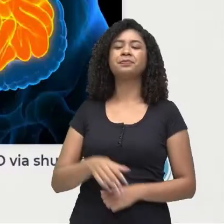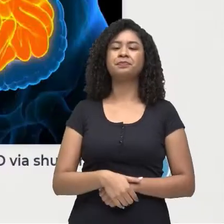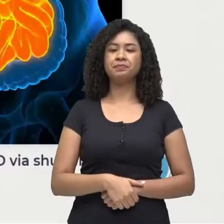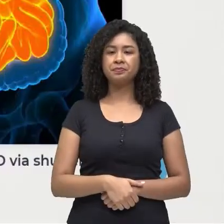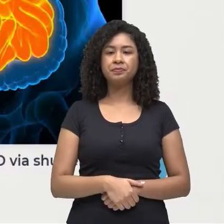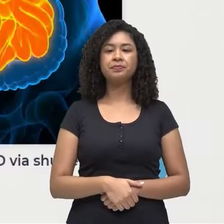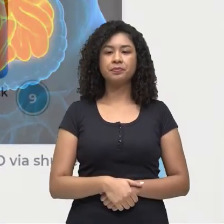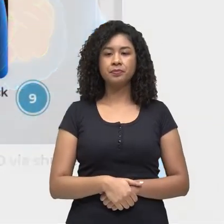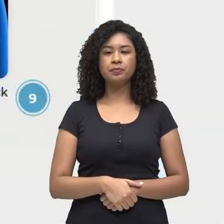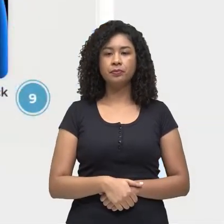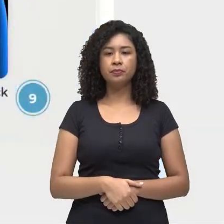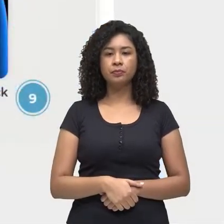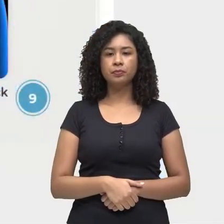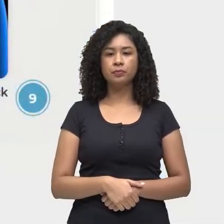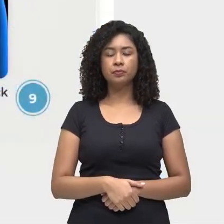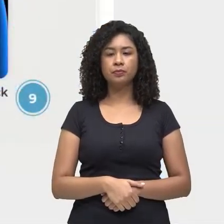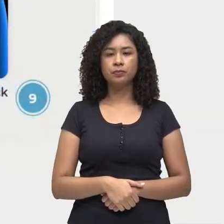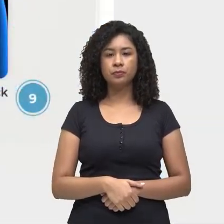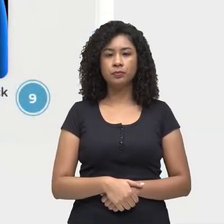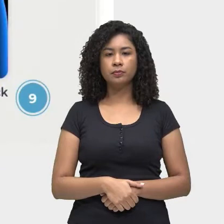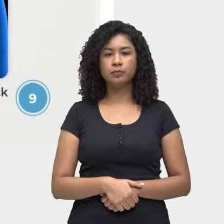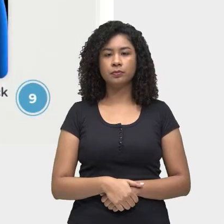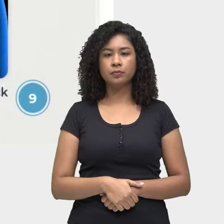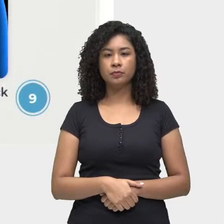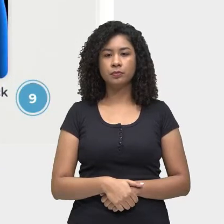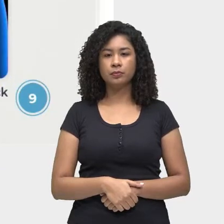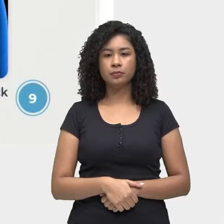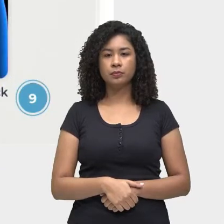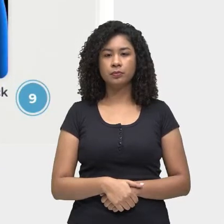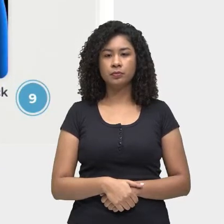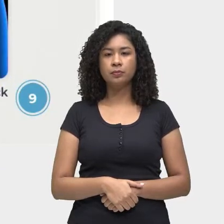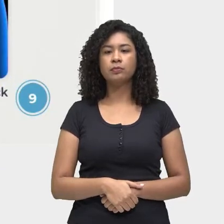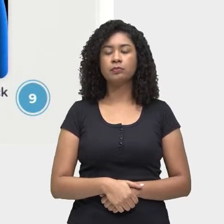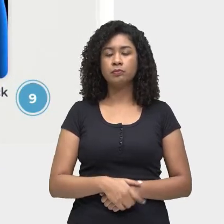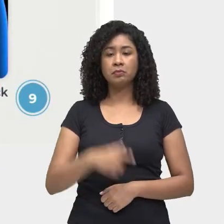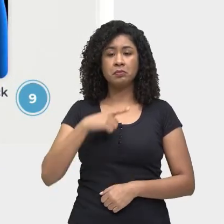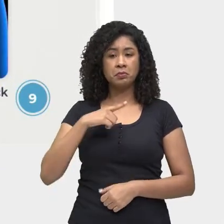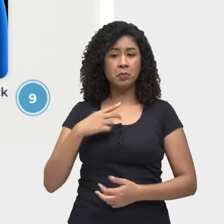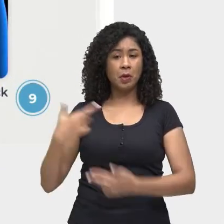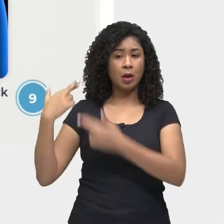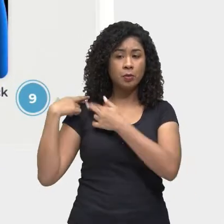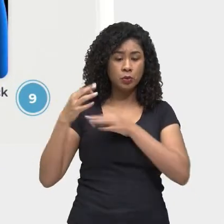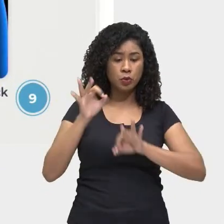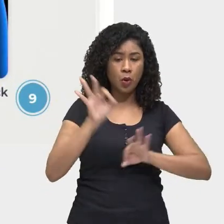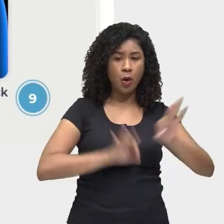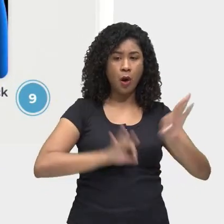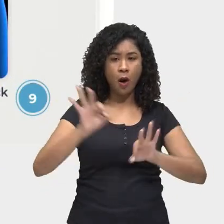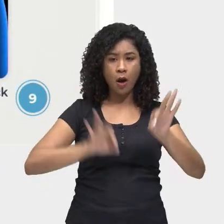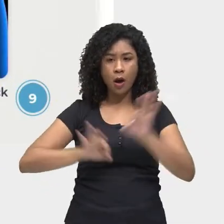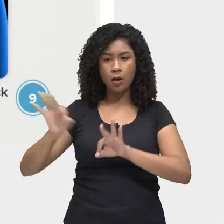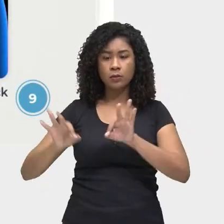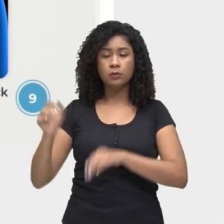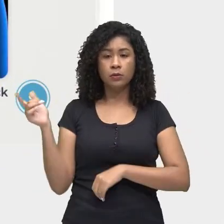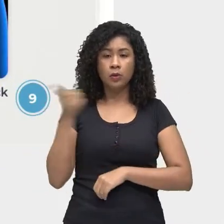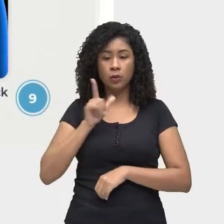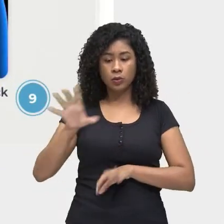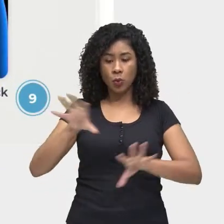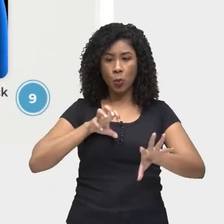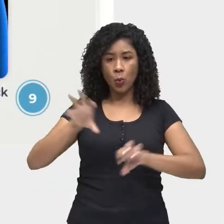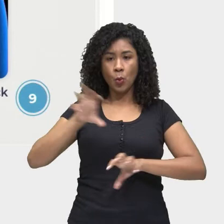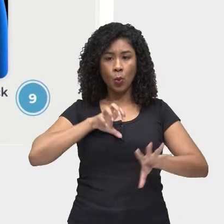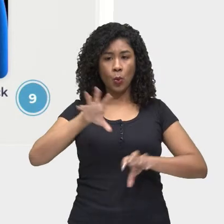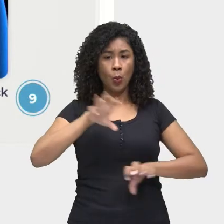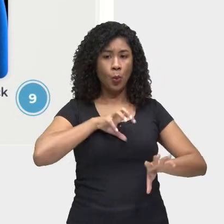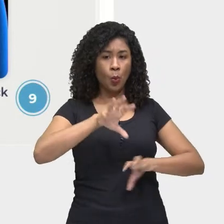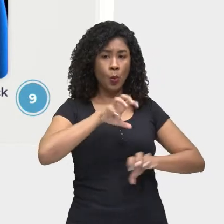ele é bem grande e dividido para haver essa grande quantidade de absorção,